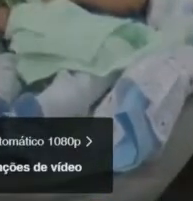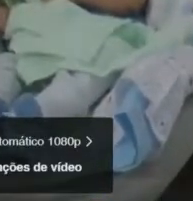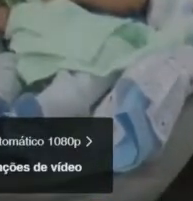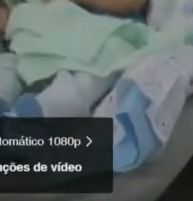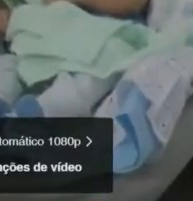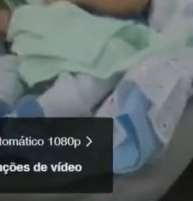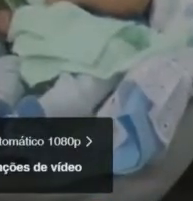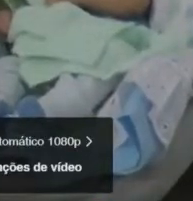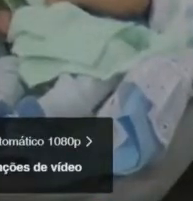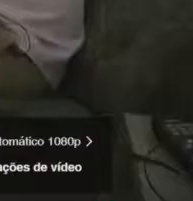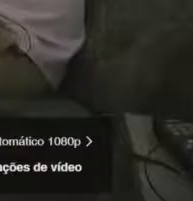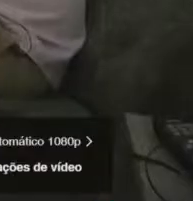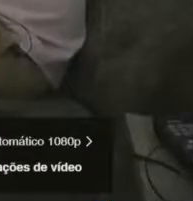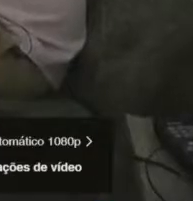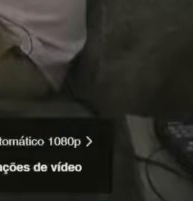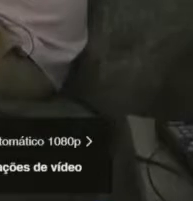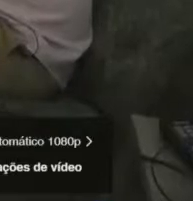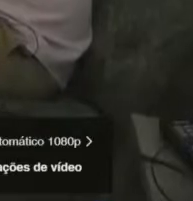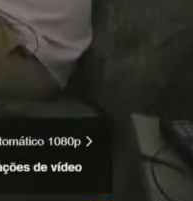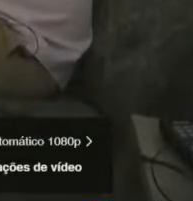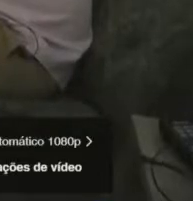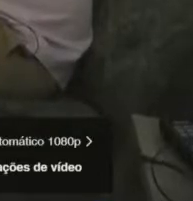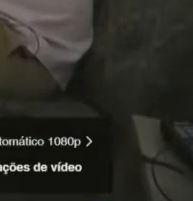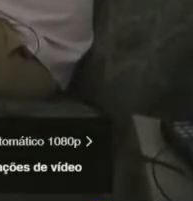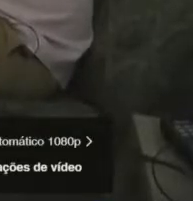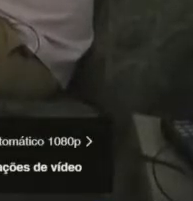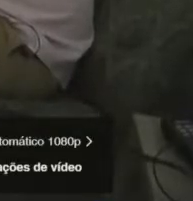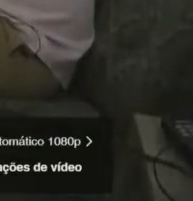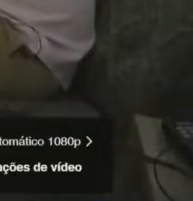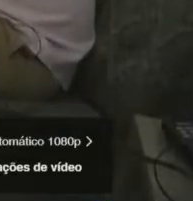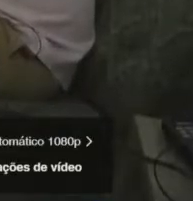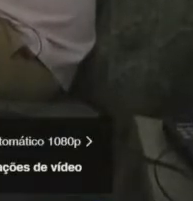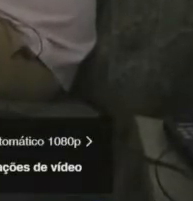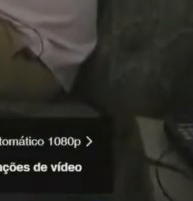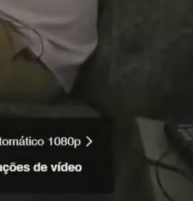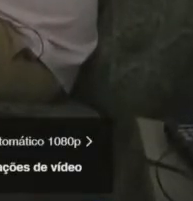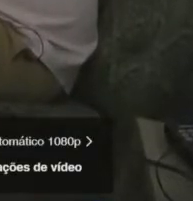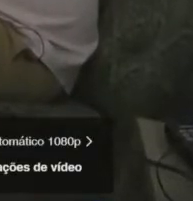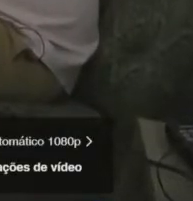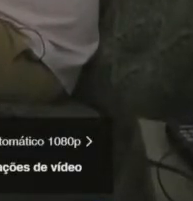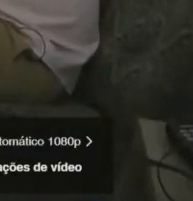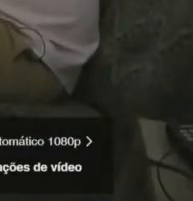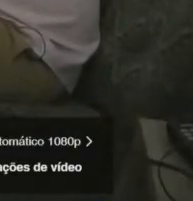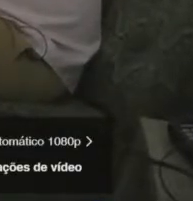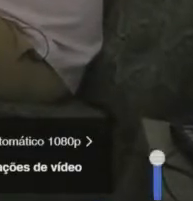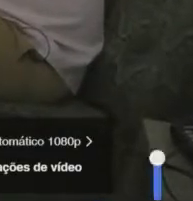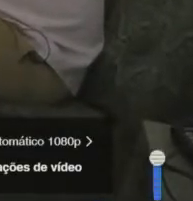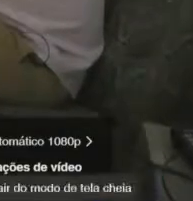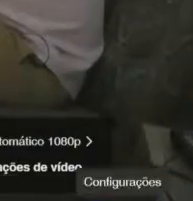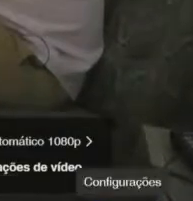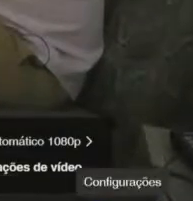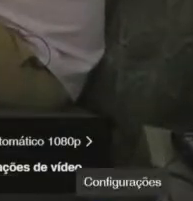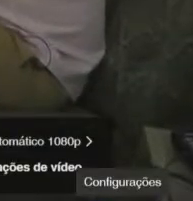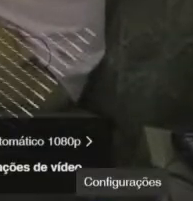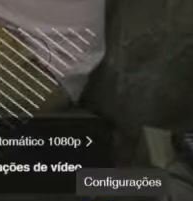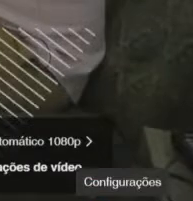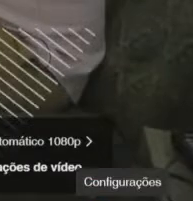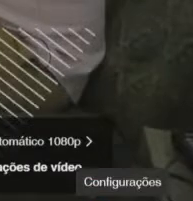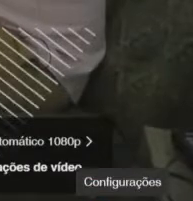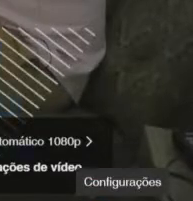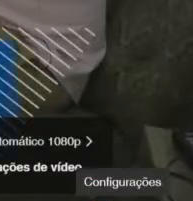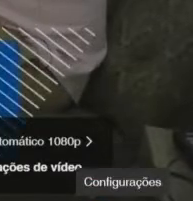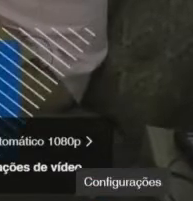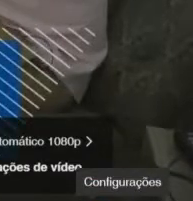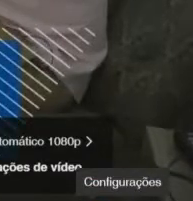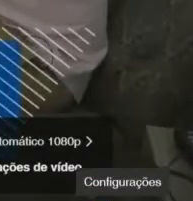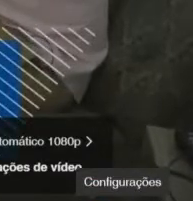hospital, chegou os bombeiros. Eu nem sabia pra onde é que eu ia. E depois disseram que era pra Blumenau, no Hospital Santa Catarina, e